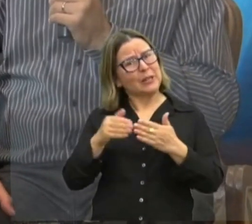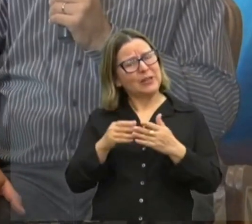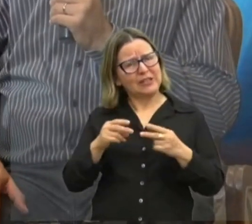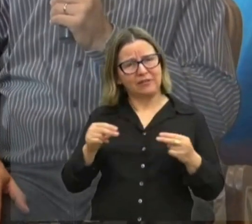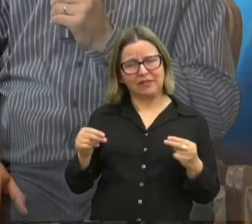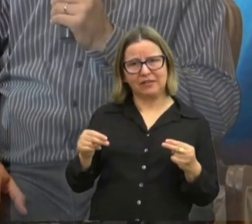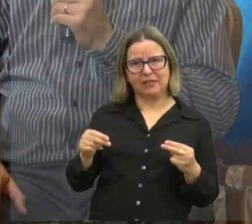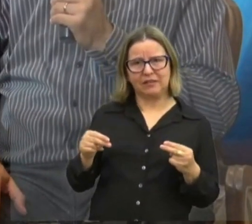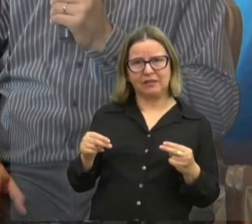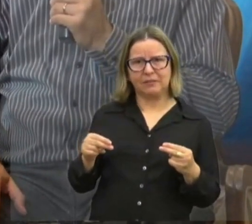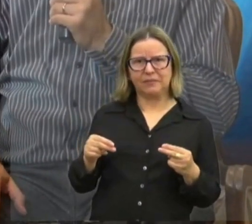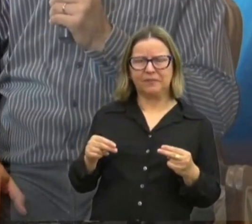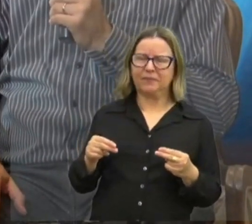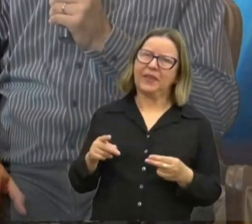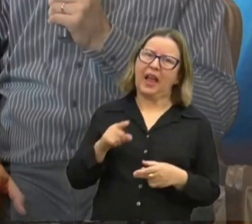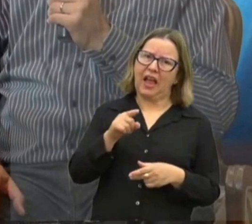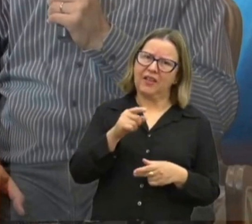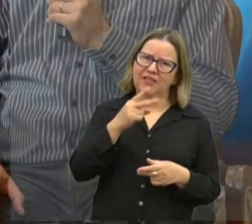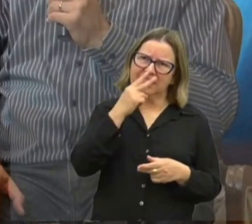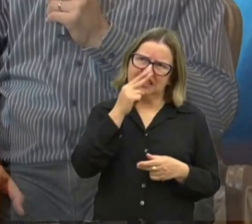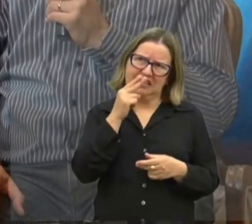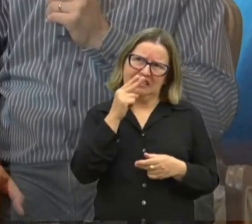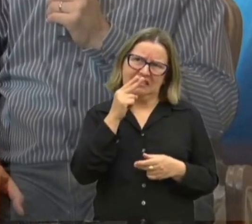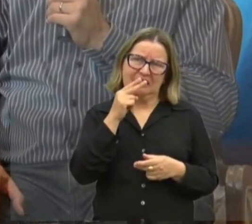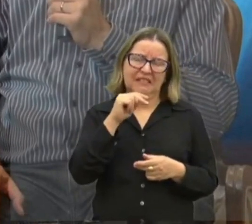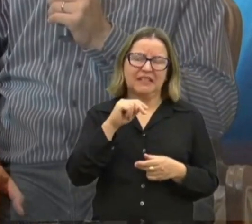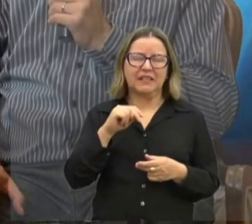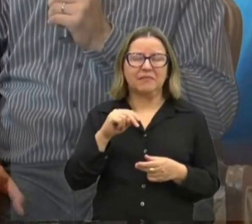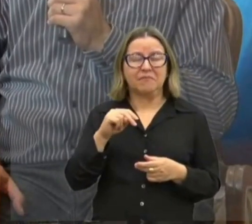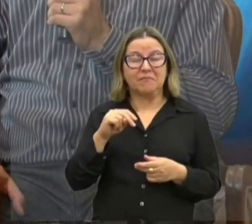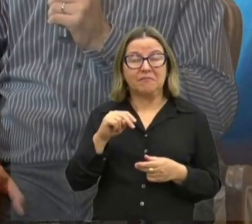as coisas que eu estou necessitando agora. Será que